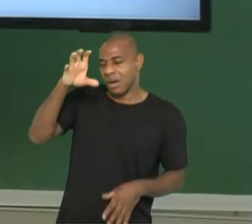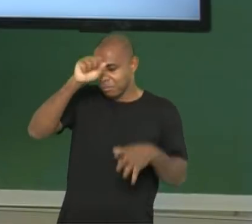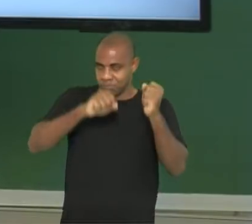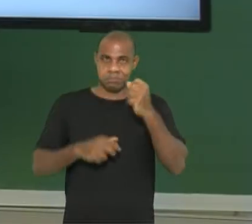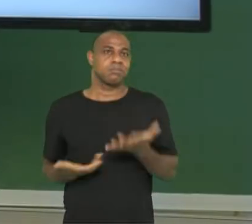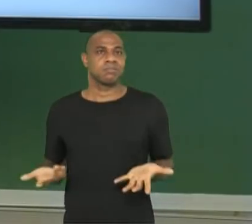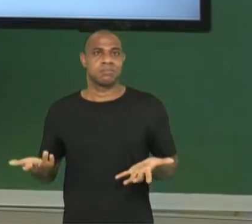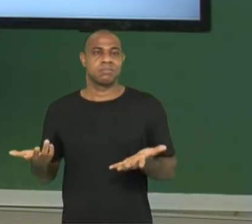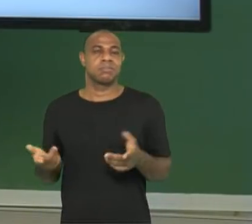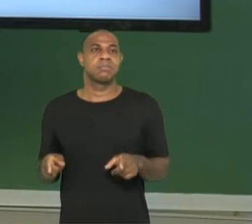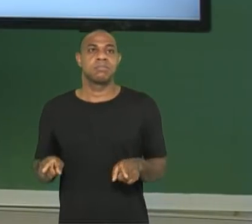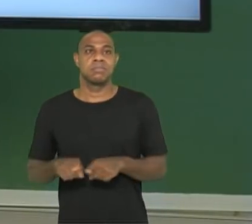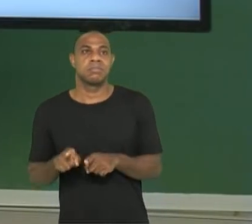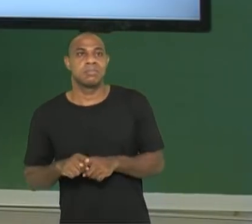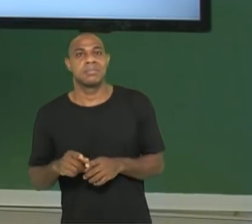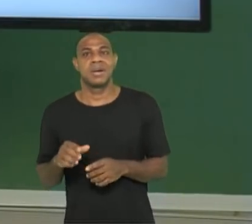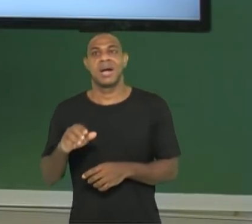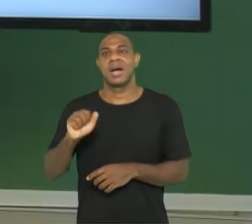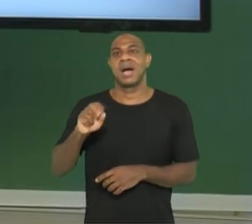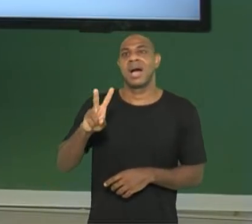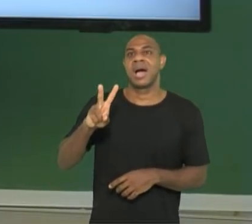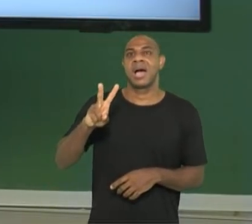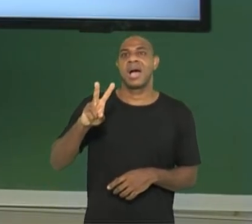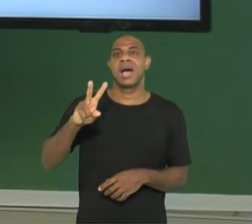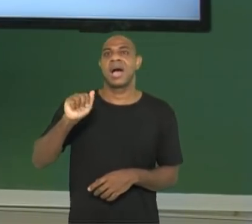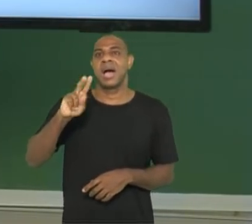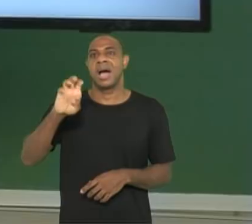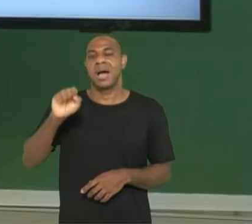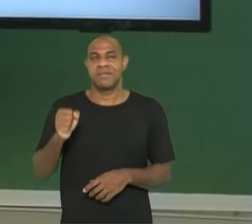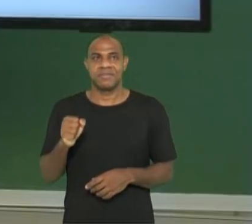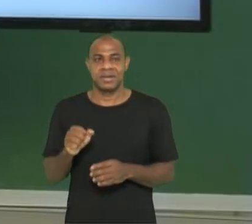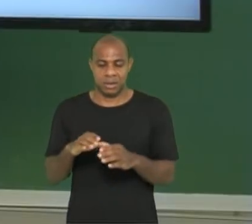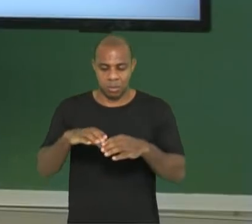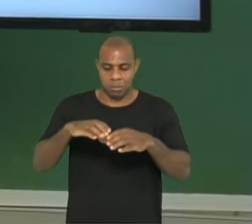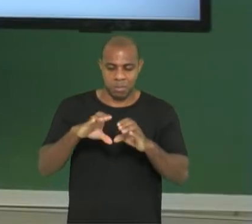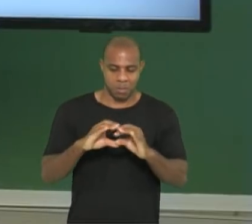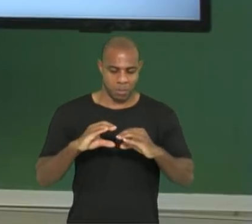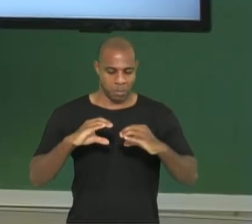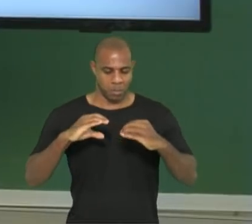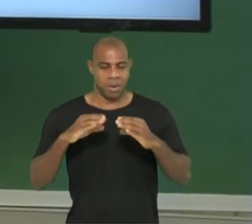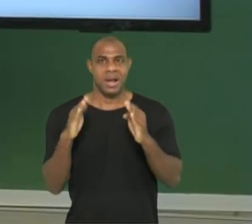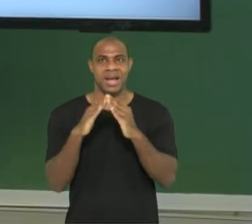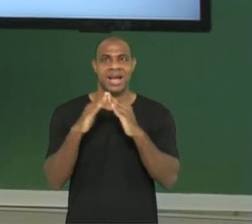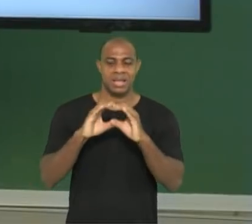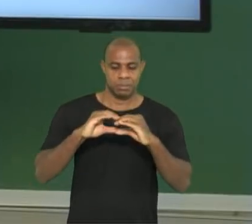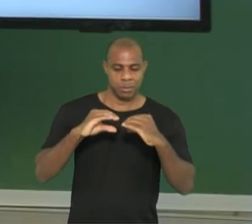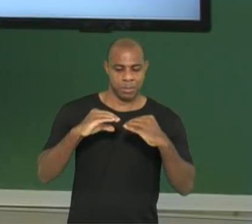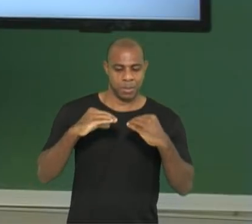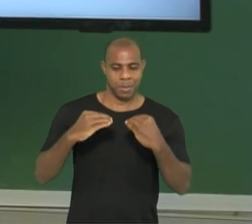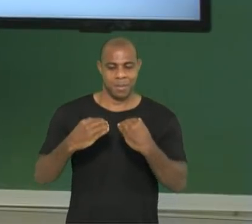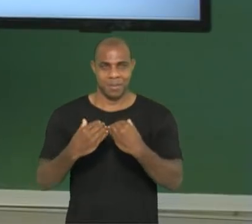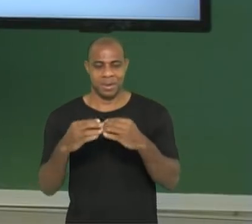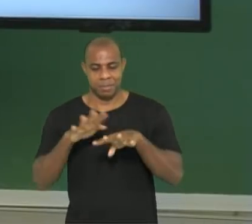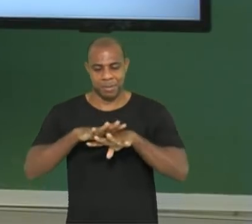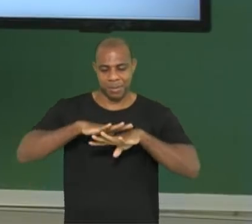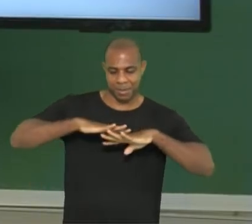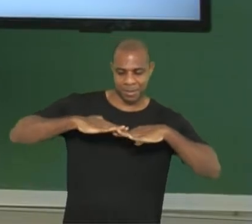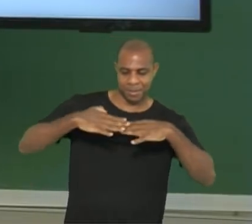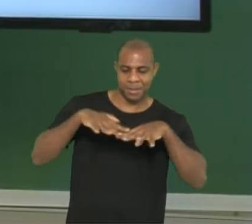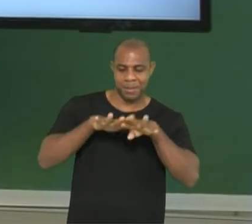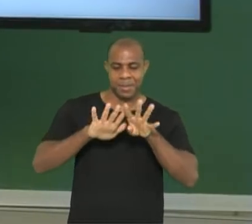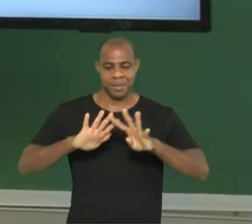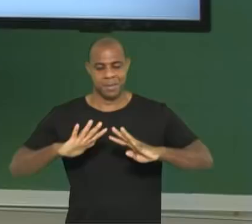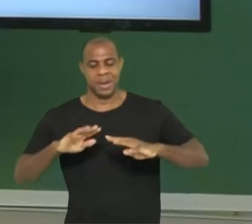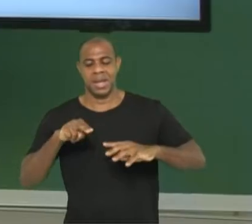elas produzem ninhos, então elas têm esse cuidado de agora é época de reprodução, vamos nos cuidar, vamos cuidar dos filhotes.